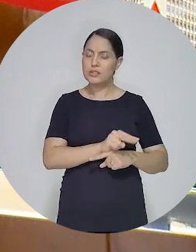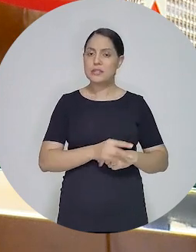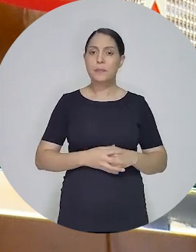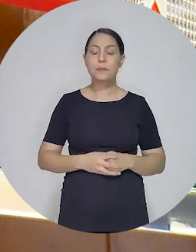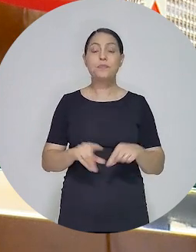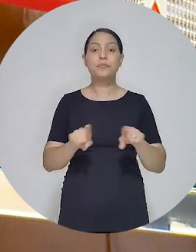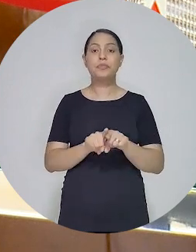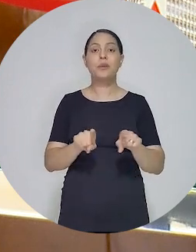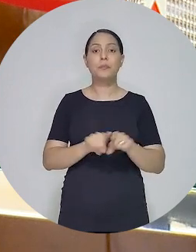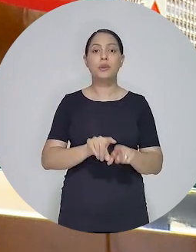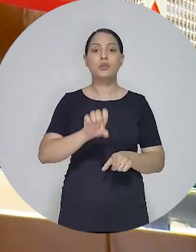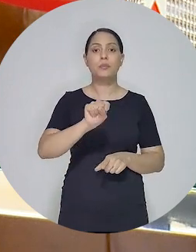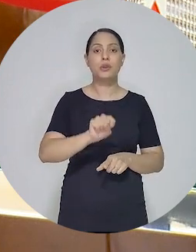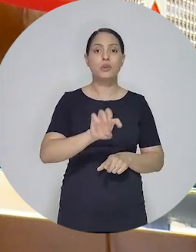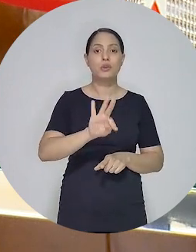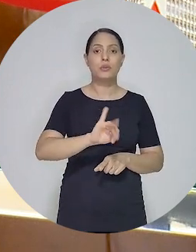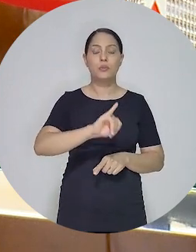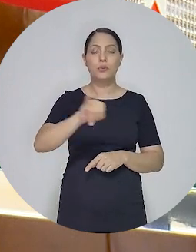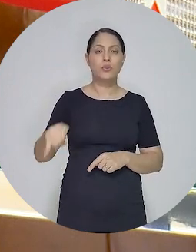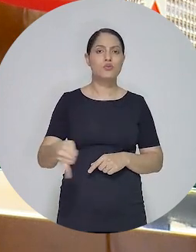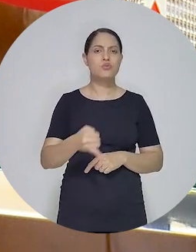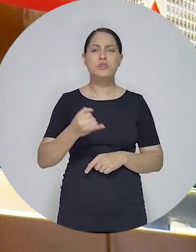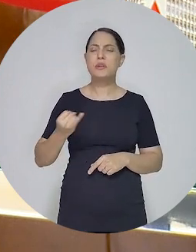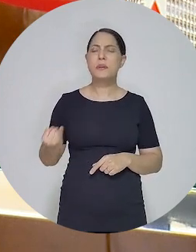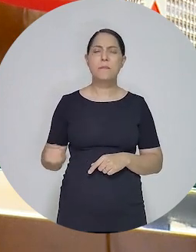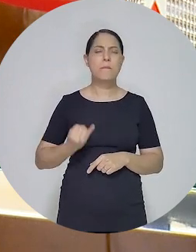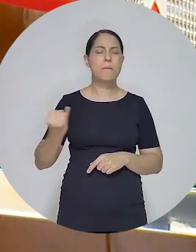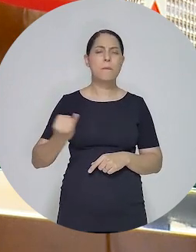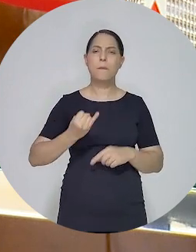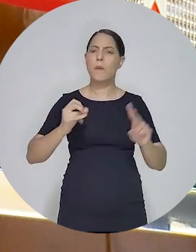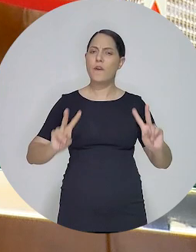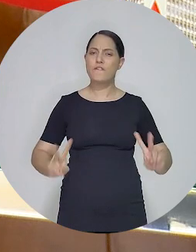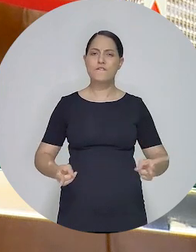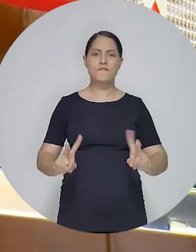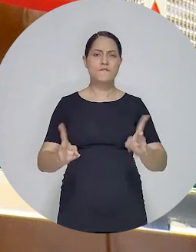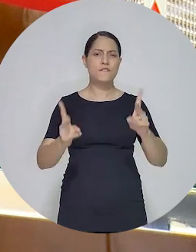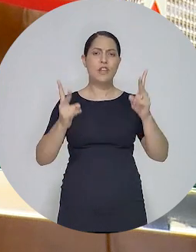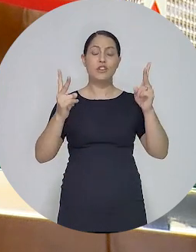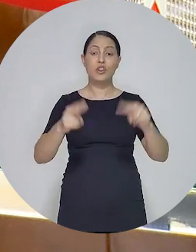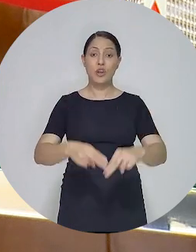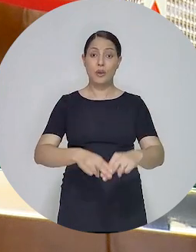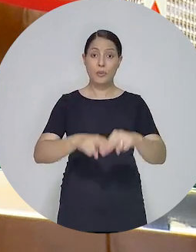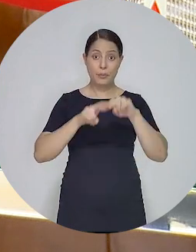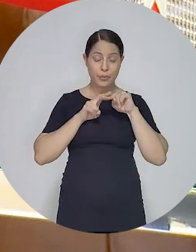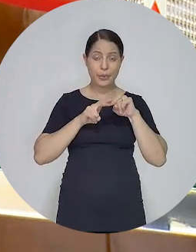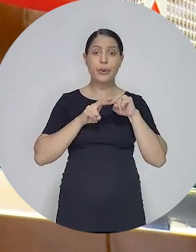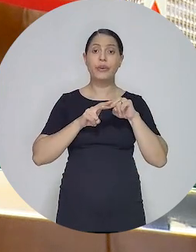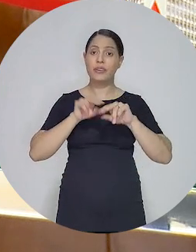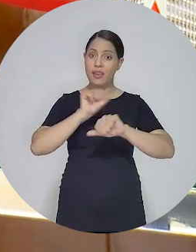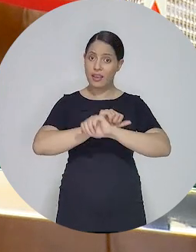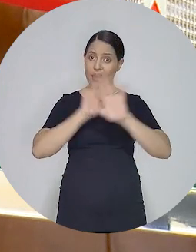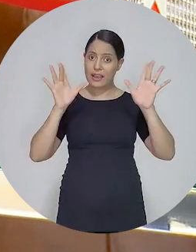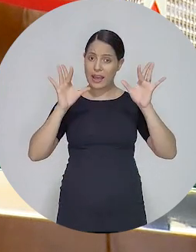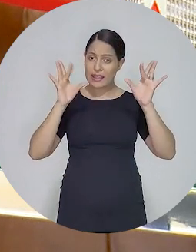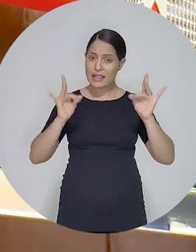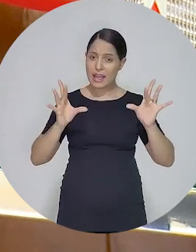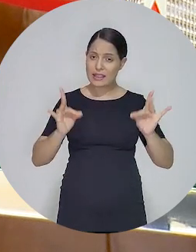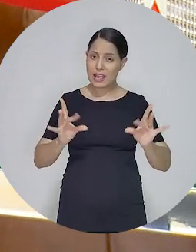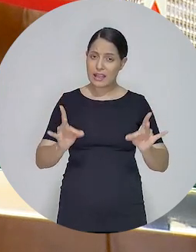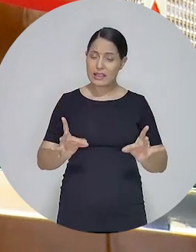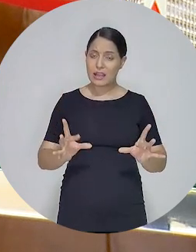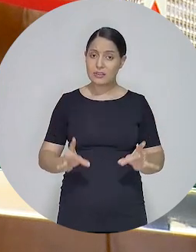advocacia e, mais recentemente, no Superior Tribunal de Justiça, uma importante vitória que foi